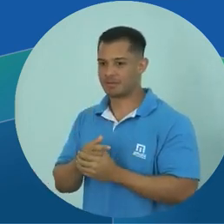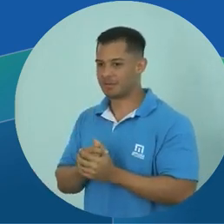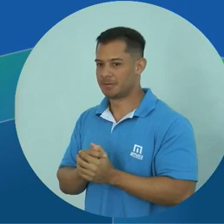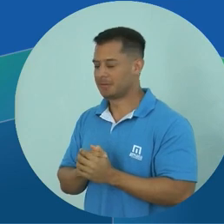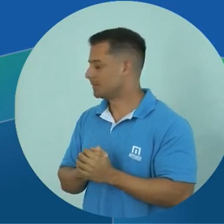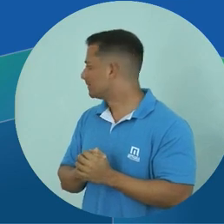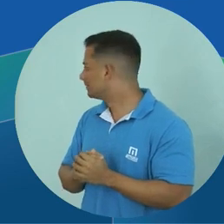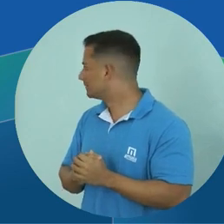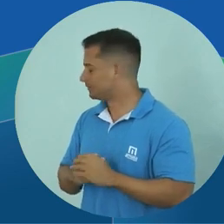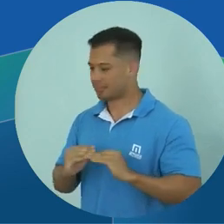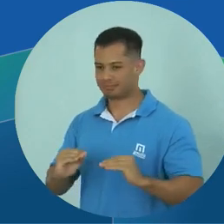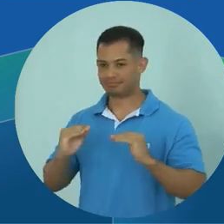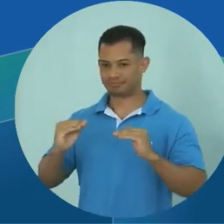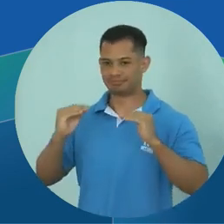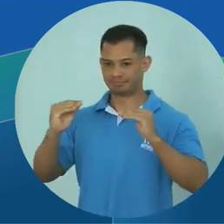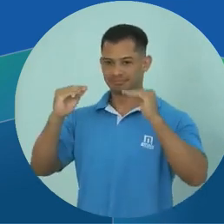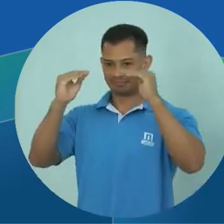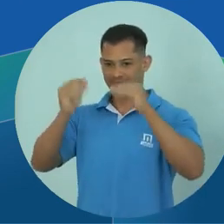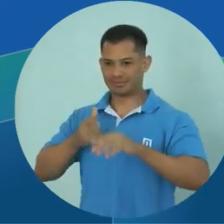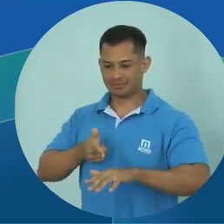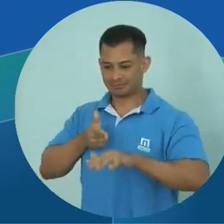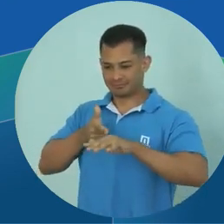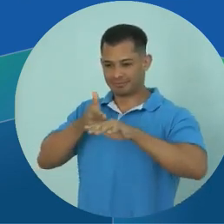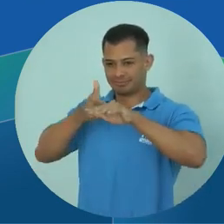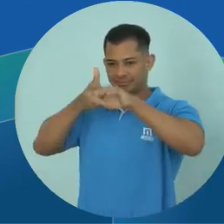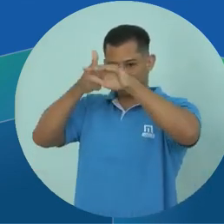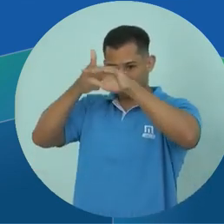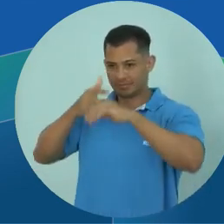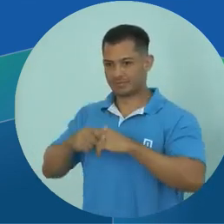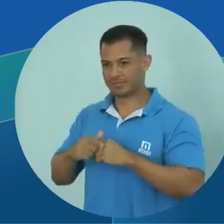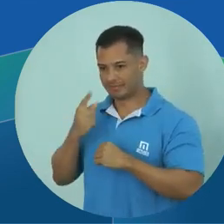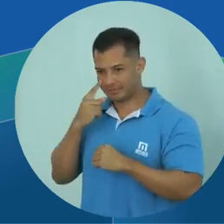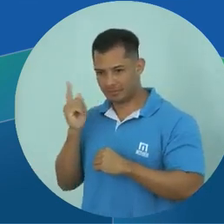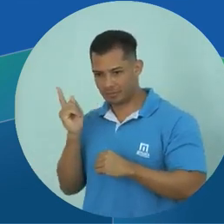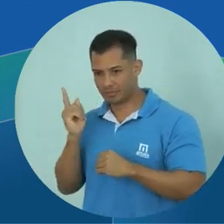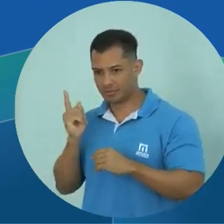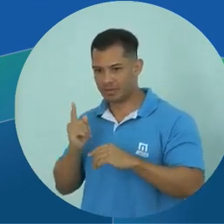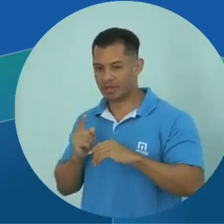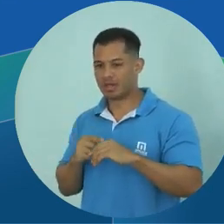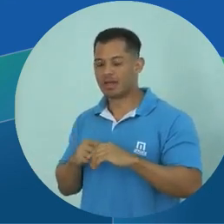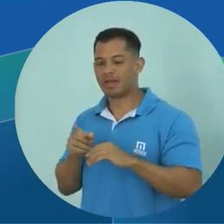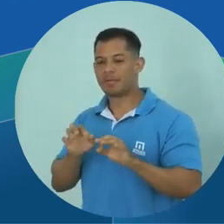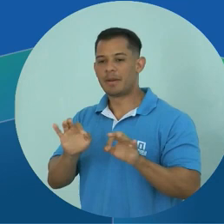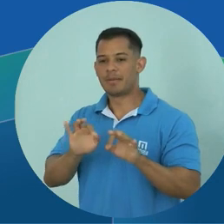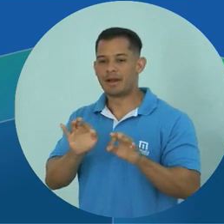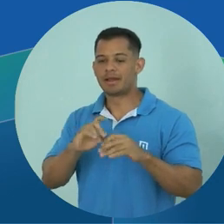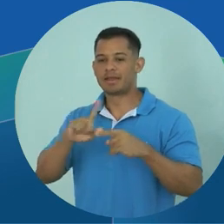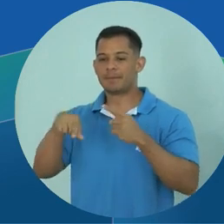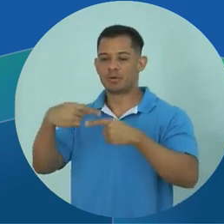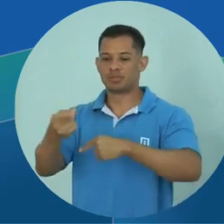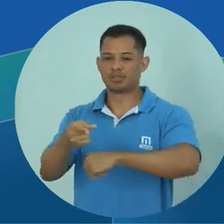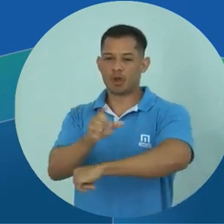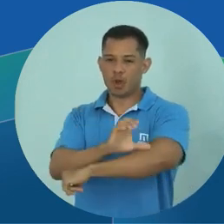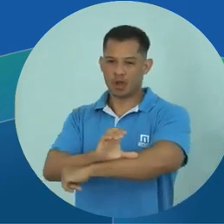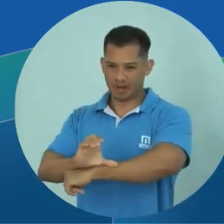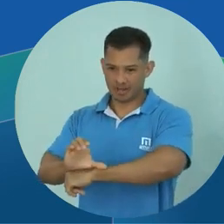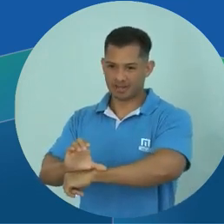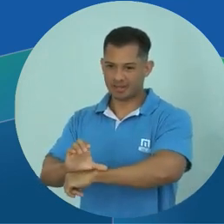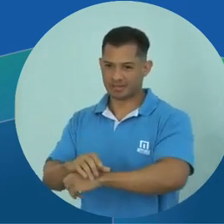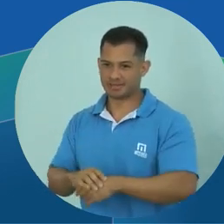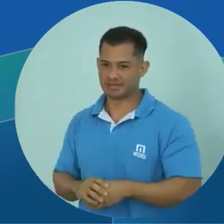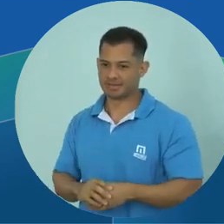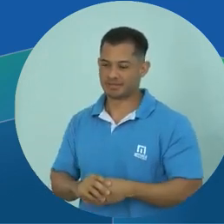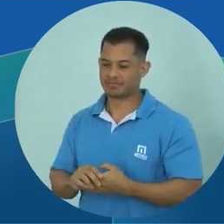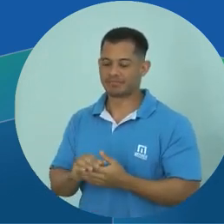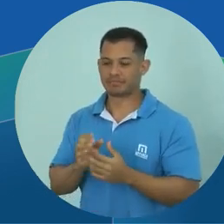degrau, né, por lances para preparar para as concretagens. Todo acesso e